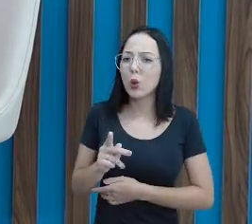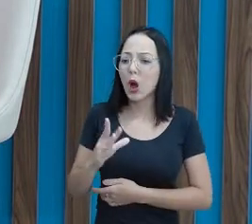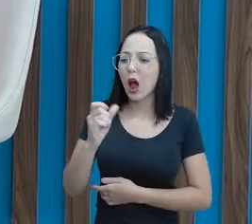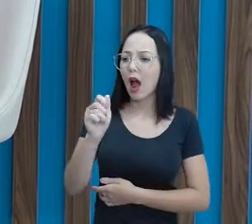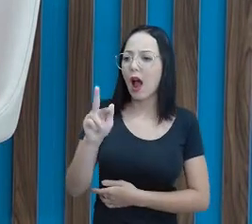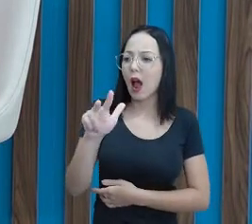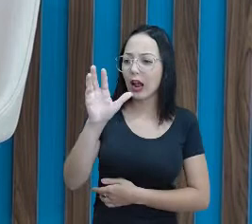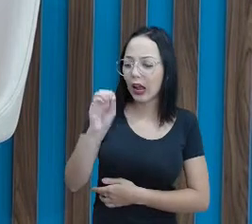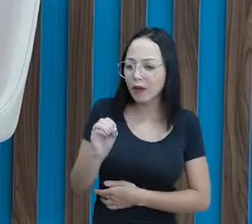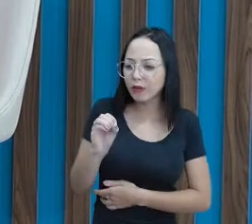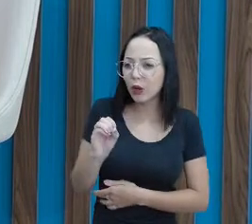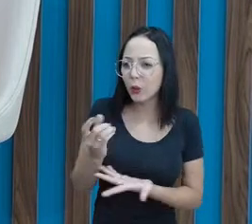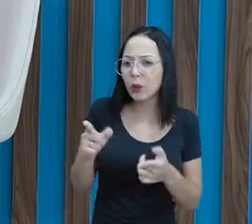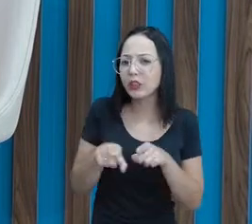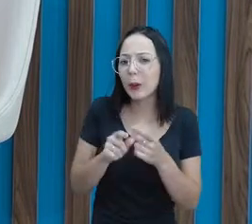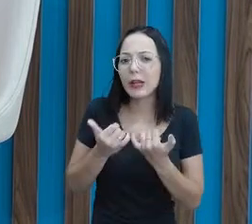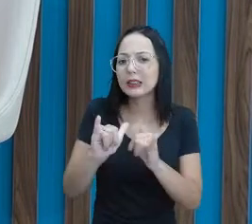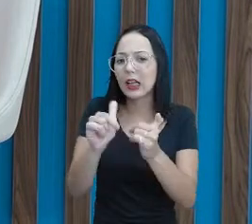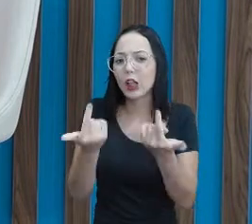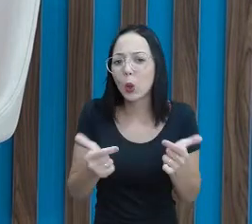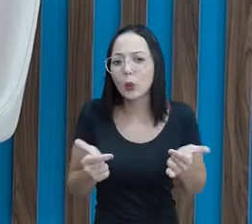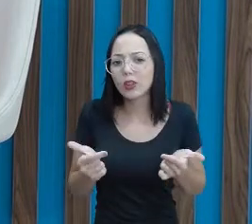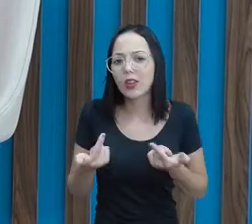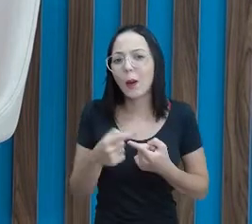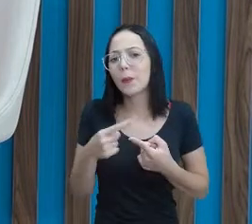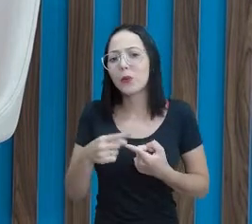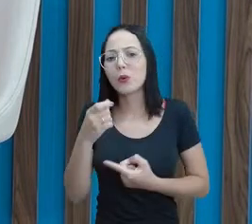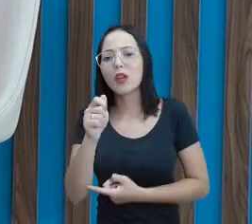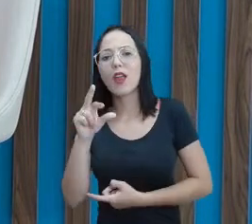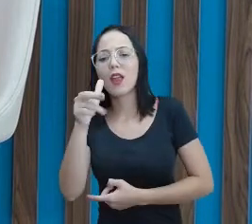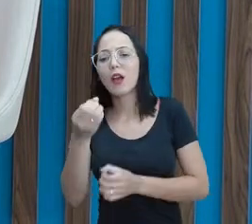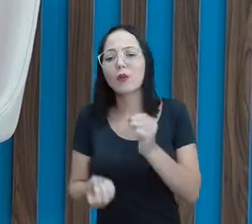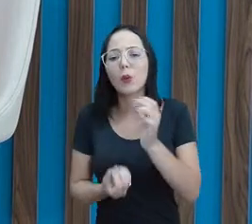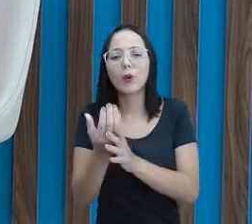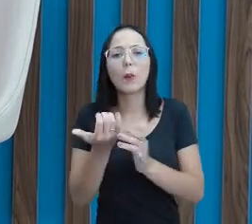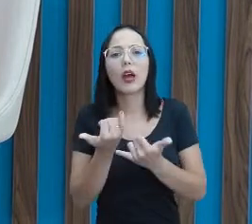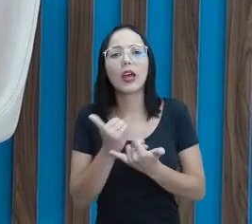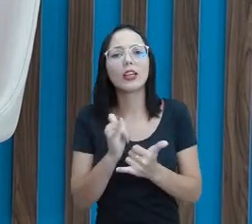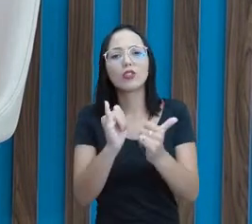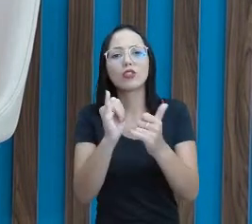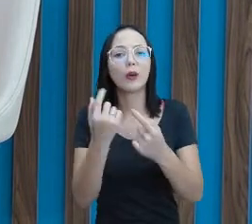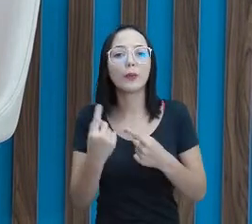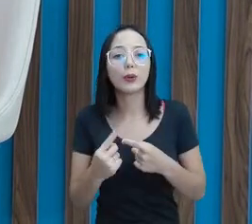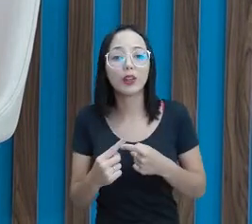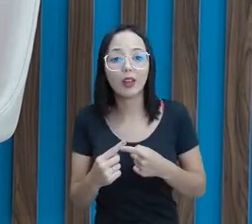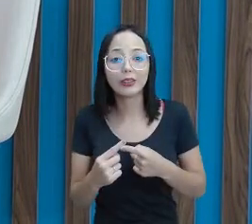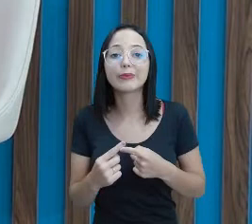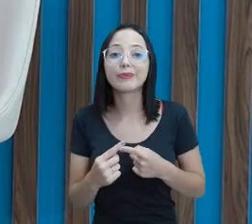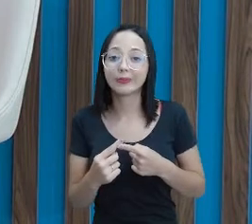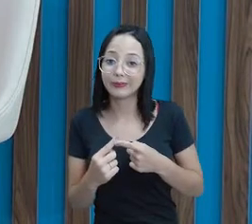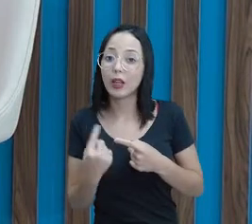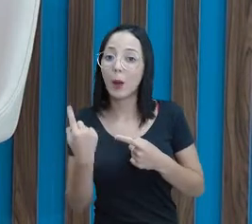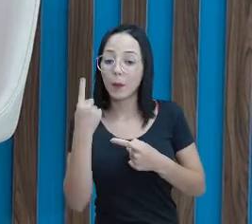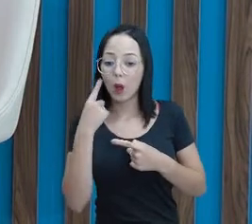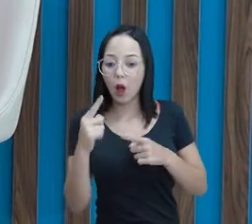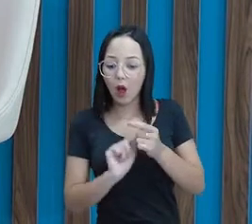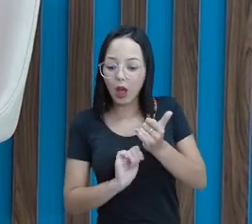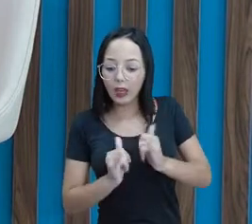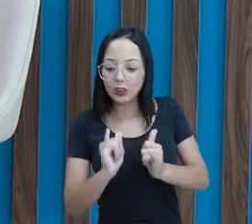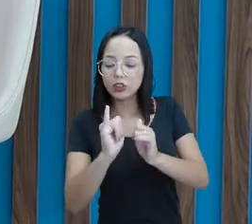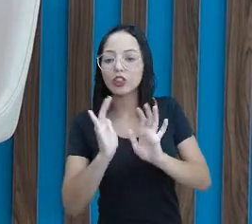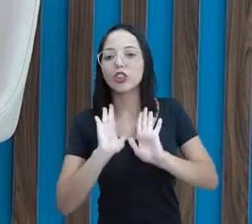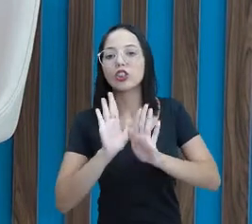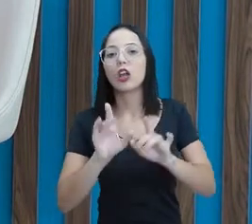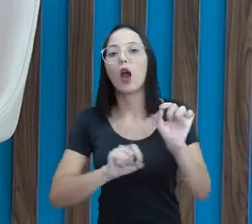mineral e a eletricidade não tinha? Por que o carvão mineral para formar energia? Justamente. A questão da eletricidade já vai entrar em